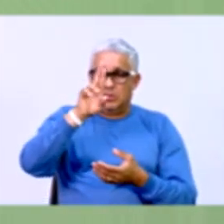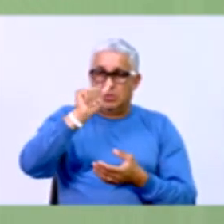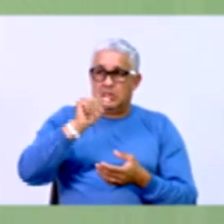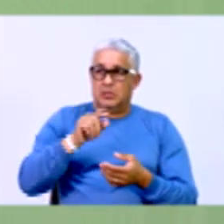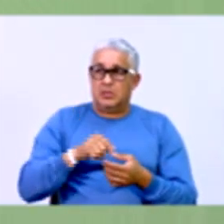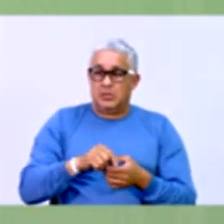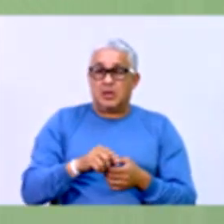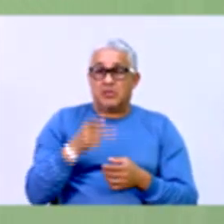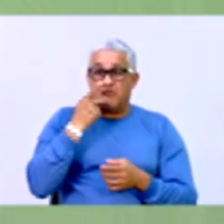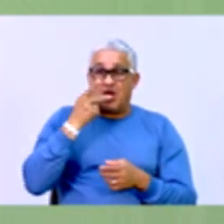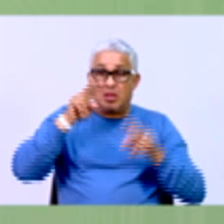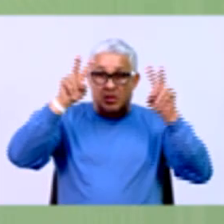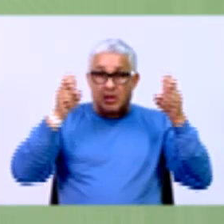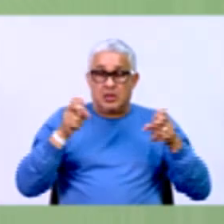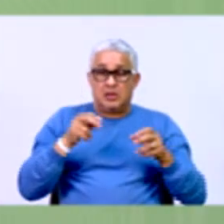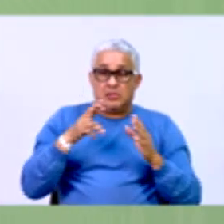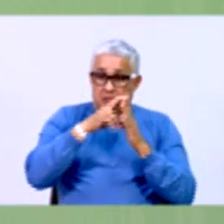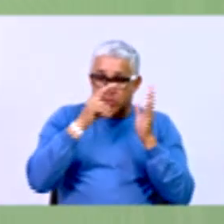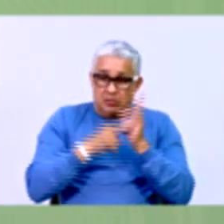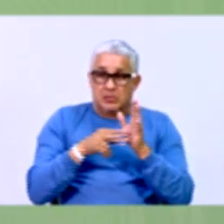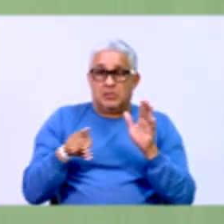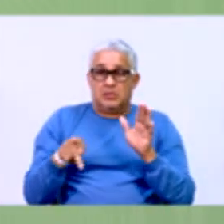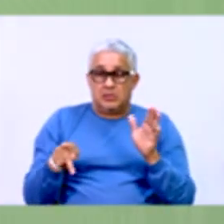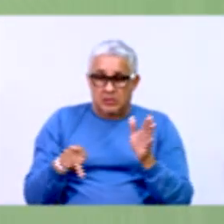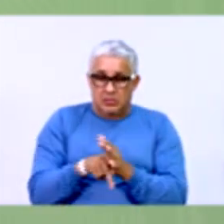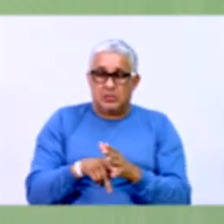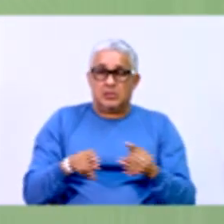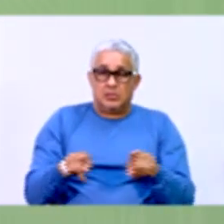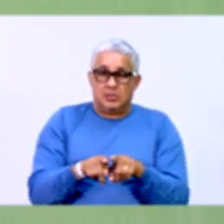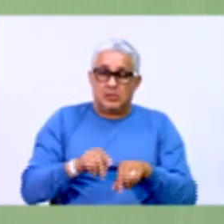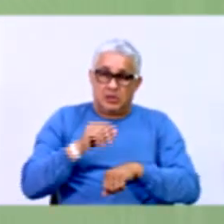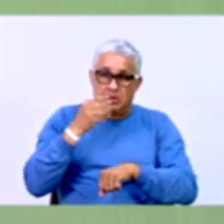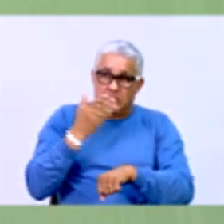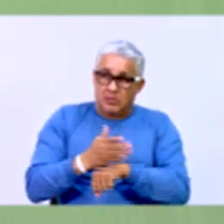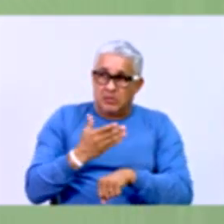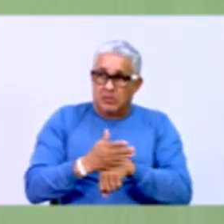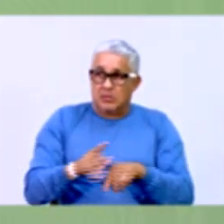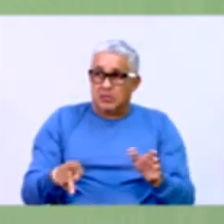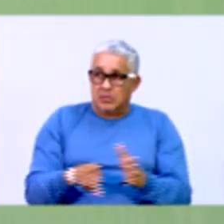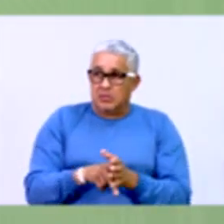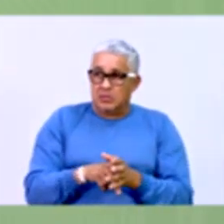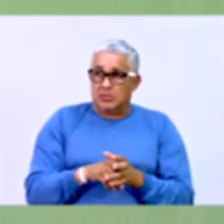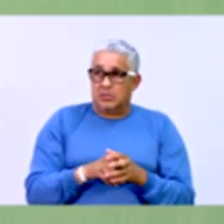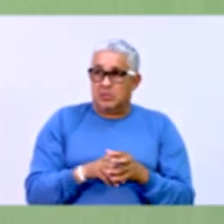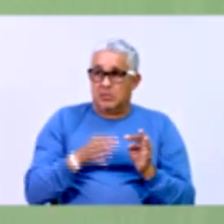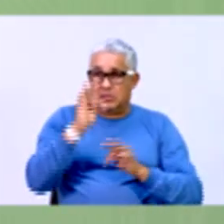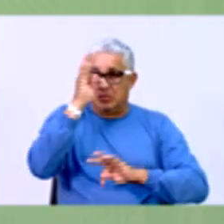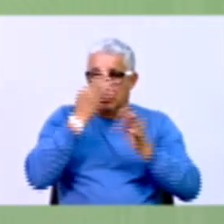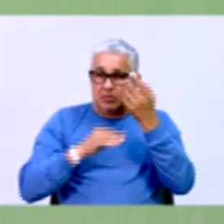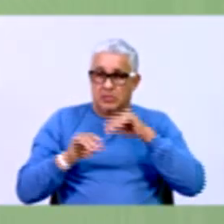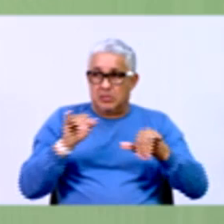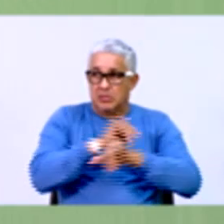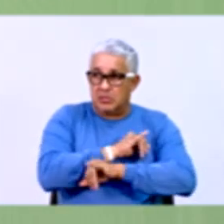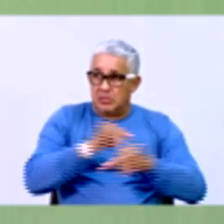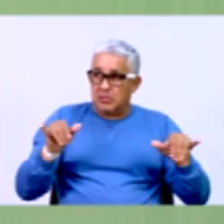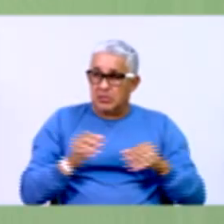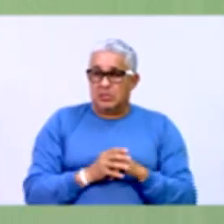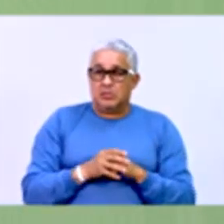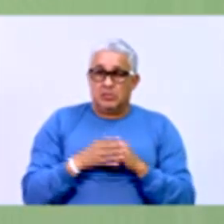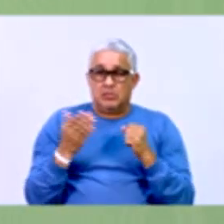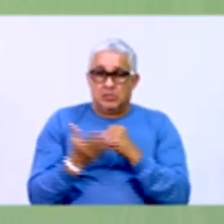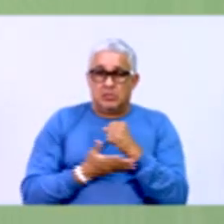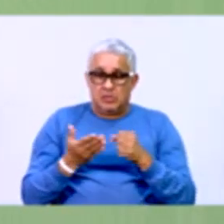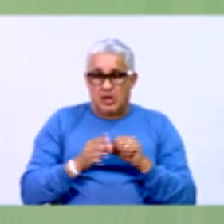a adequação do serviço. Então, baseado em como auditorias são feitas, que não